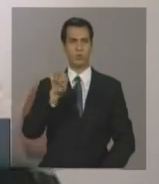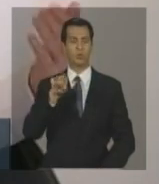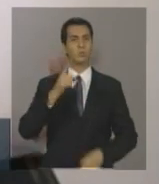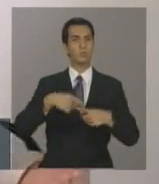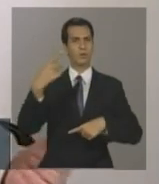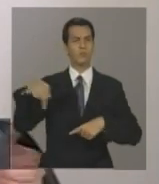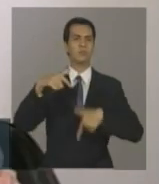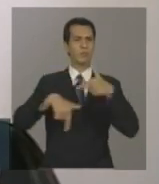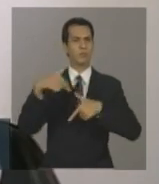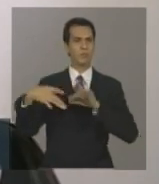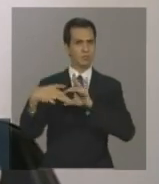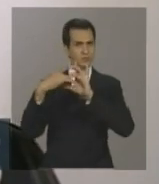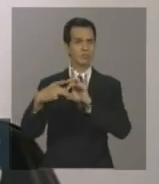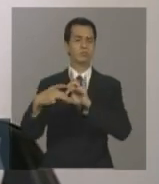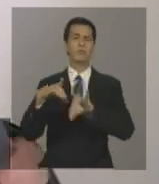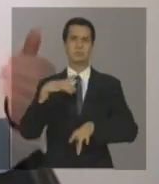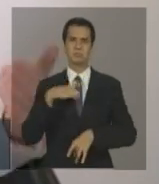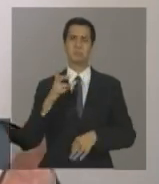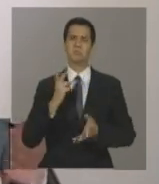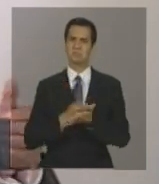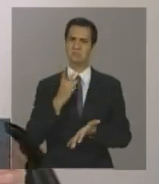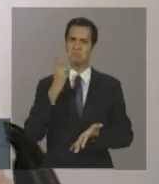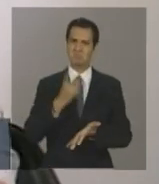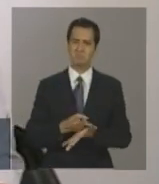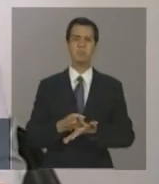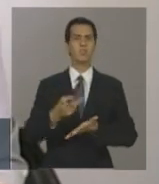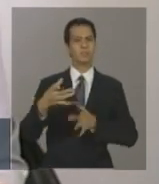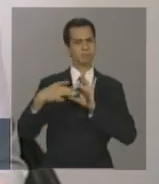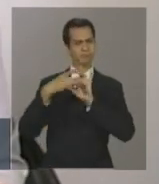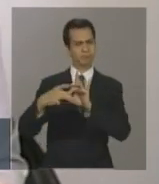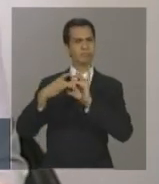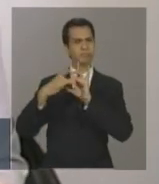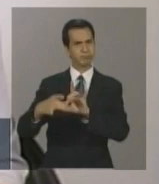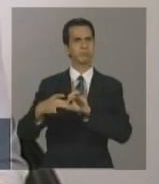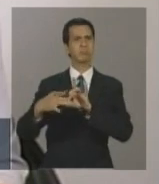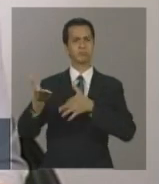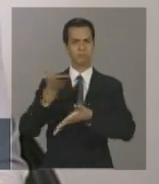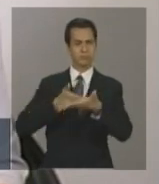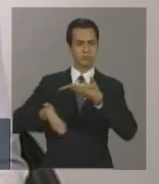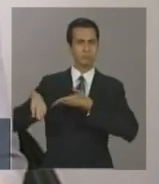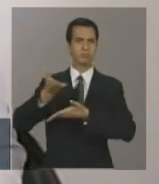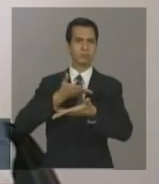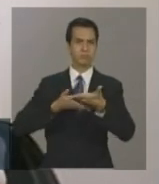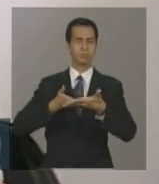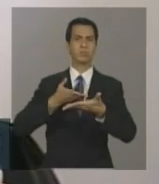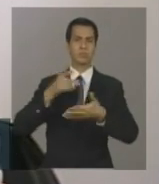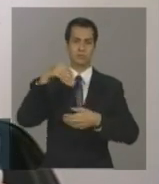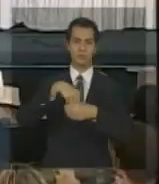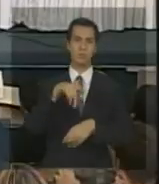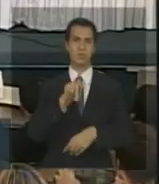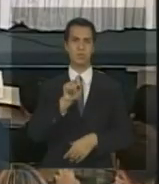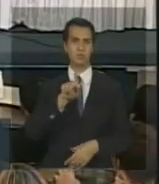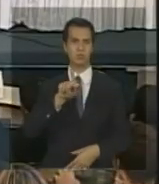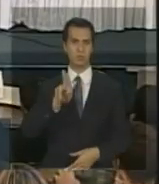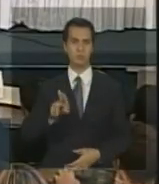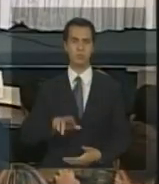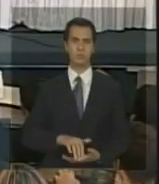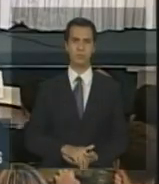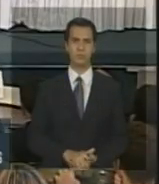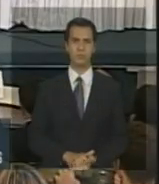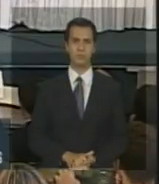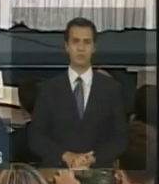parceria, assim como o ministro Adams, como nosso parceiro na PGU.